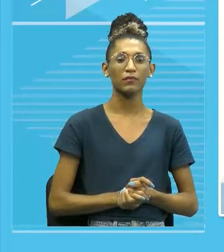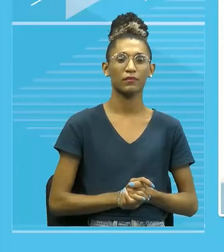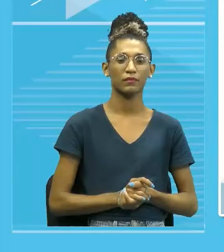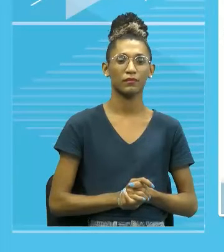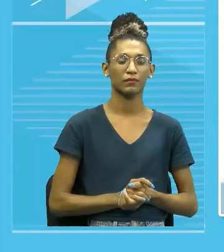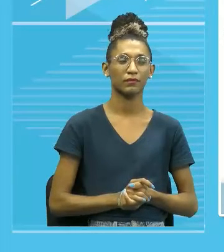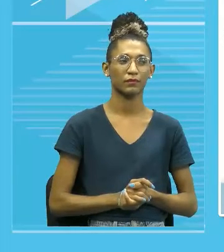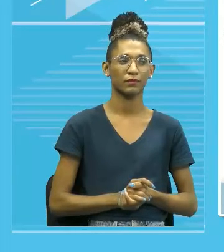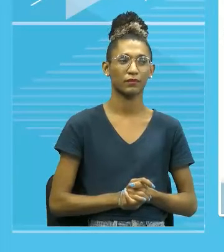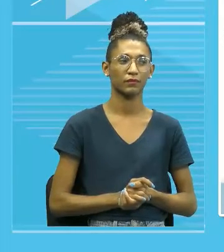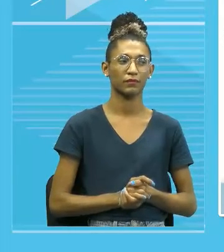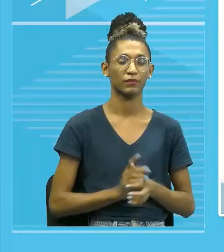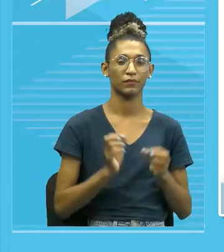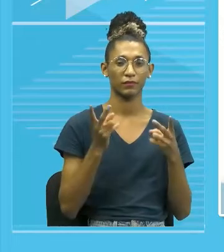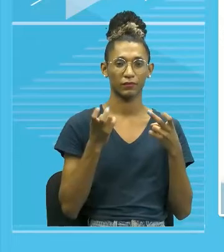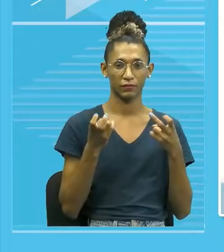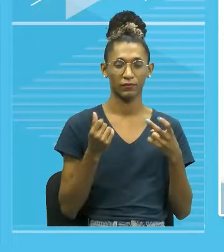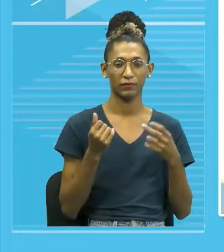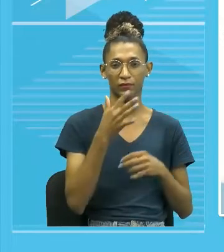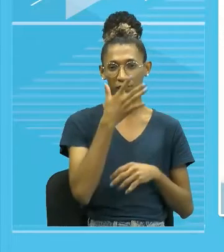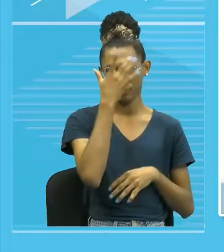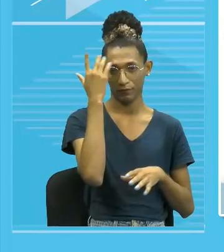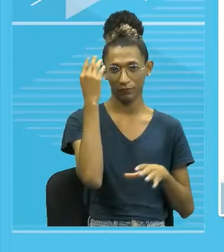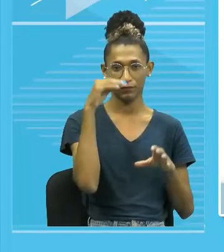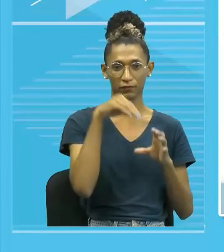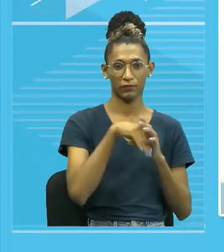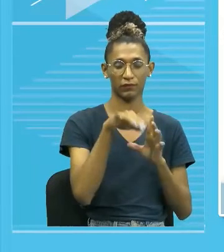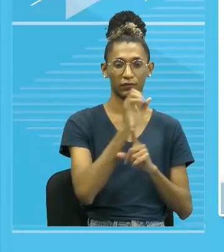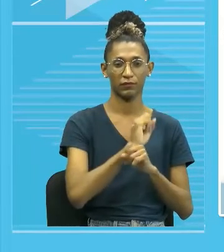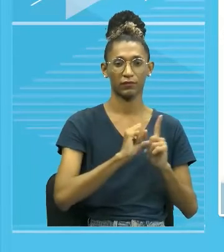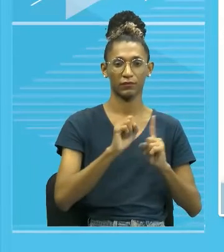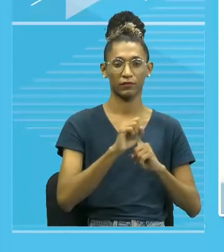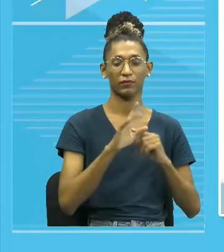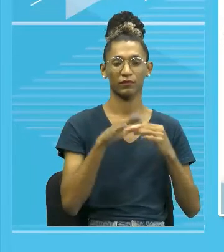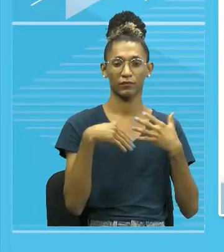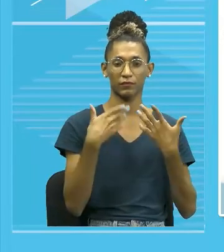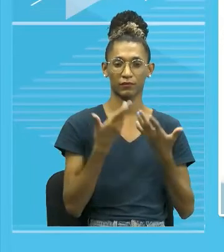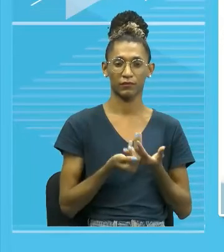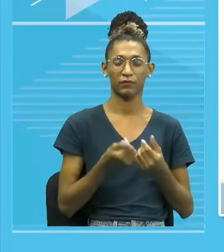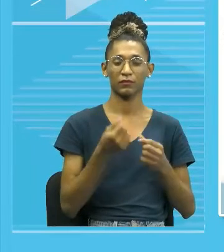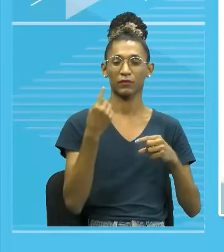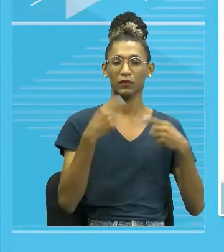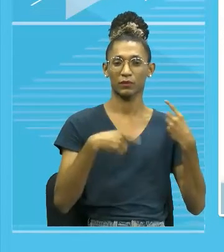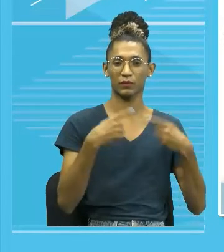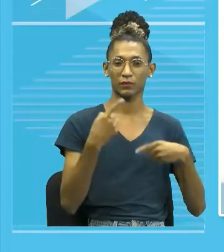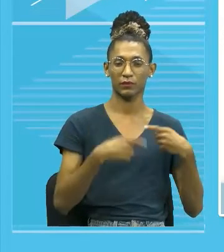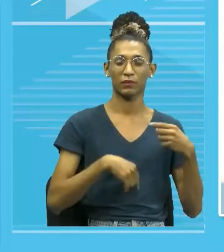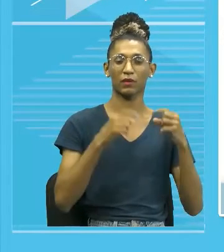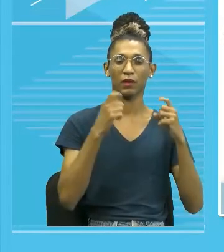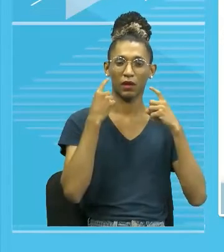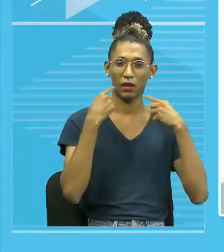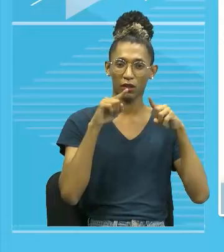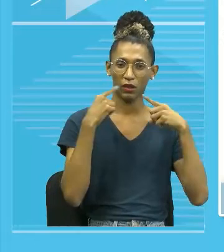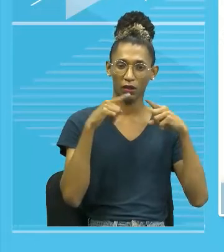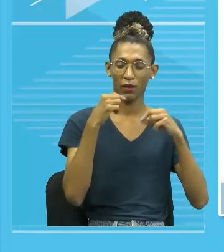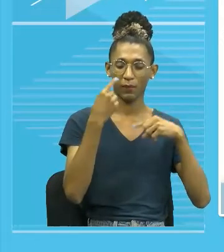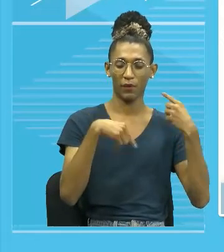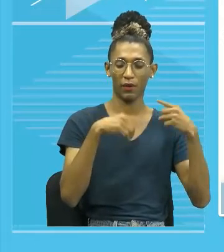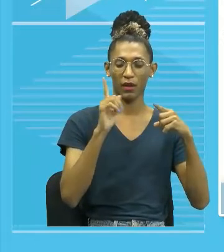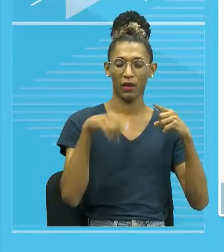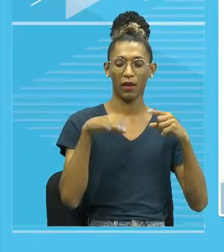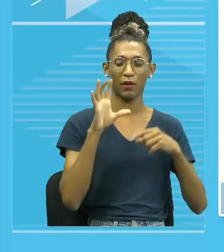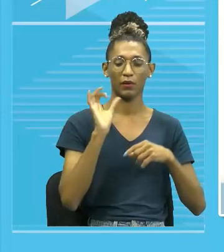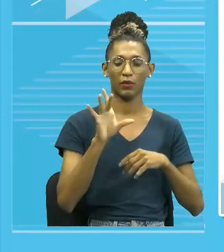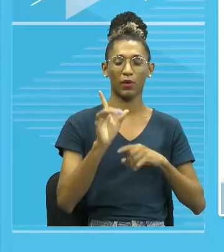de algumas pessoas na sociedade então a crítica a política a crítica política ela não é somente